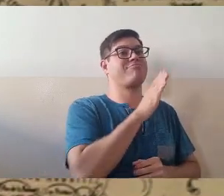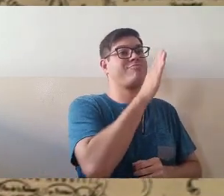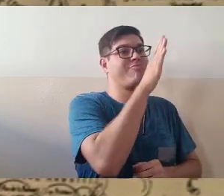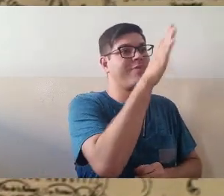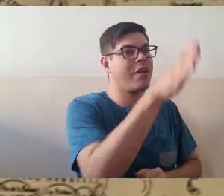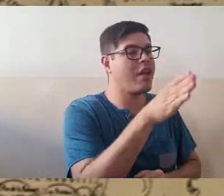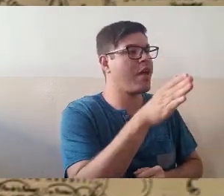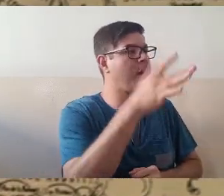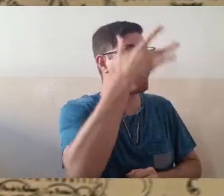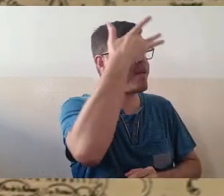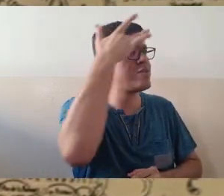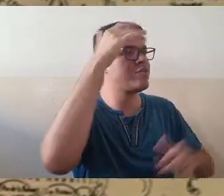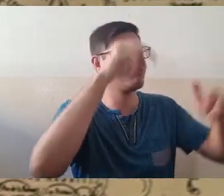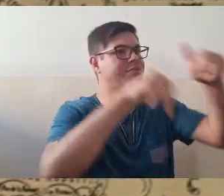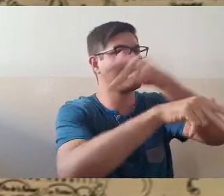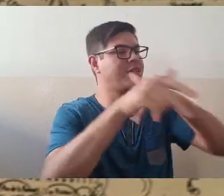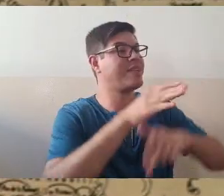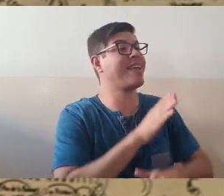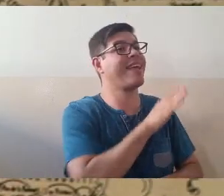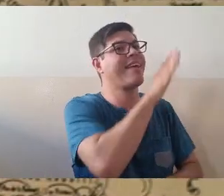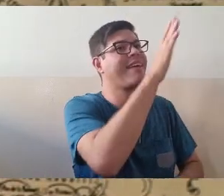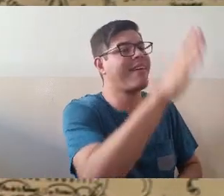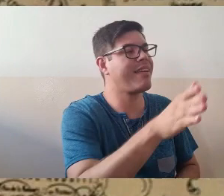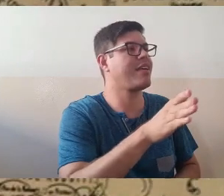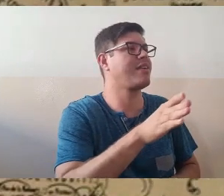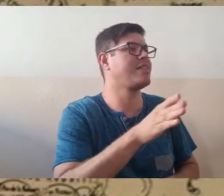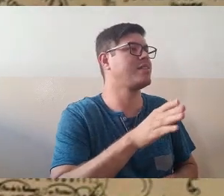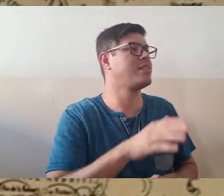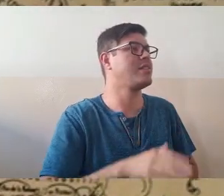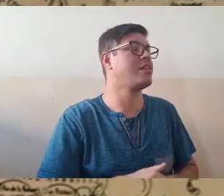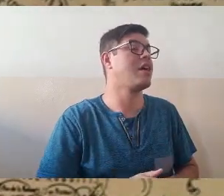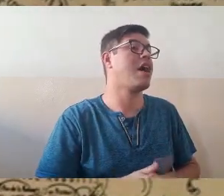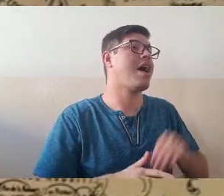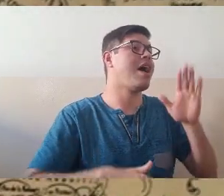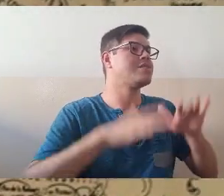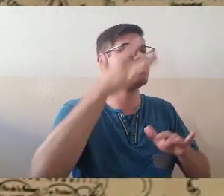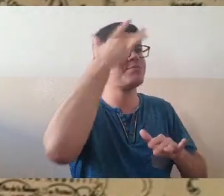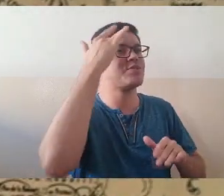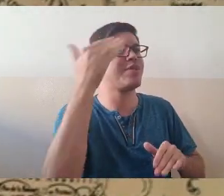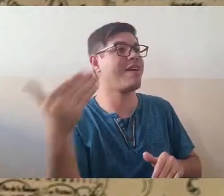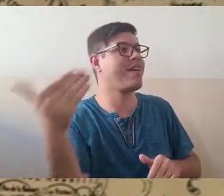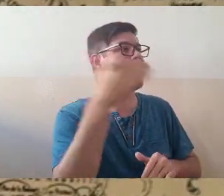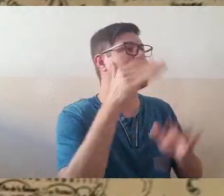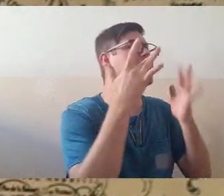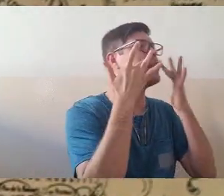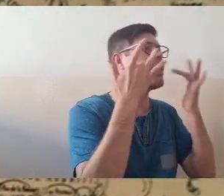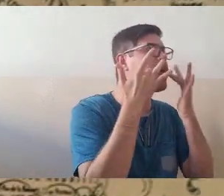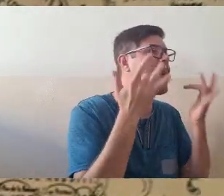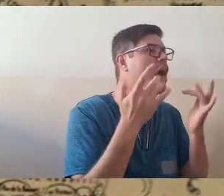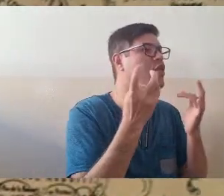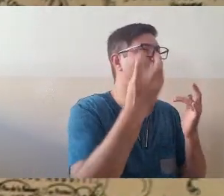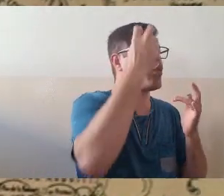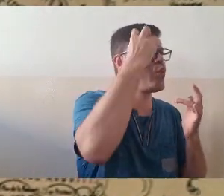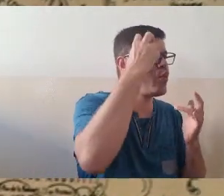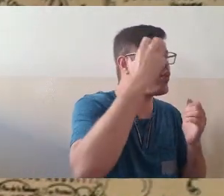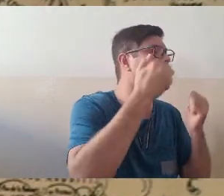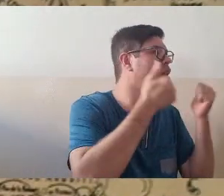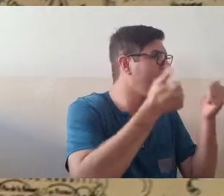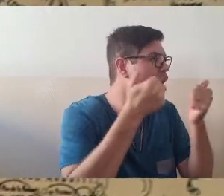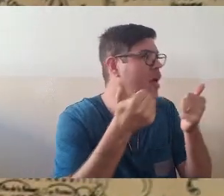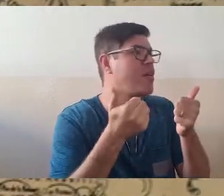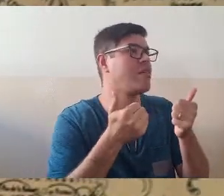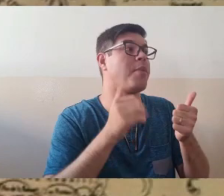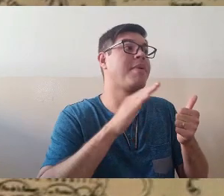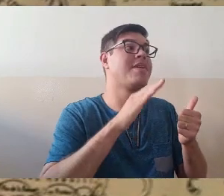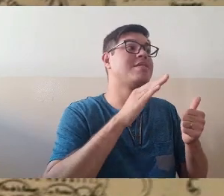pessoas virem aos equipamentos, ao teatro, à Casa da Cultura, ao Centro Cultural. É importantíssimo. Mas igualmente importante a gente vá